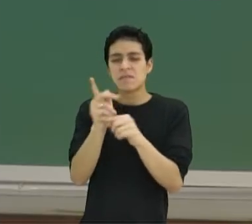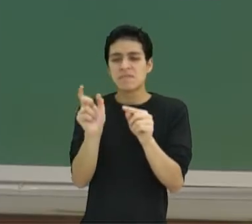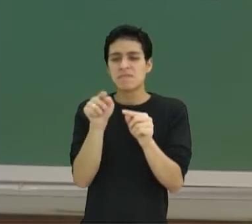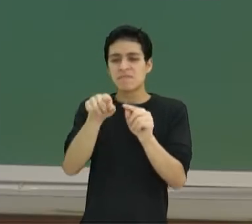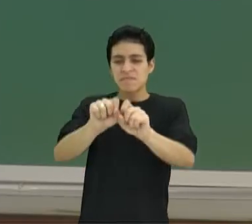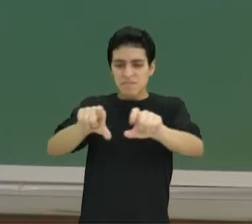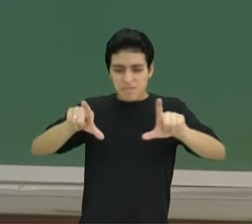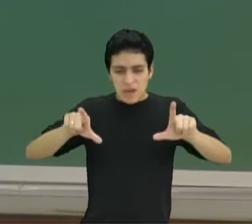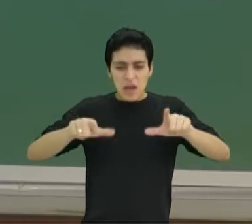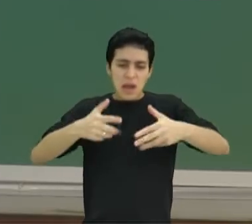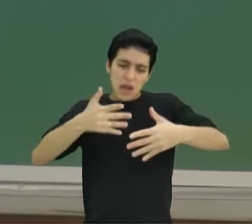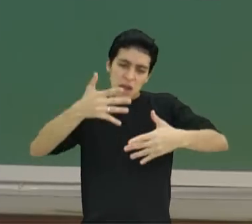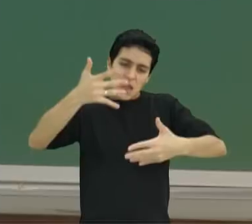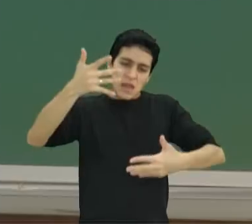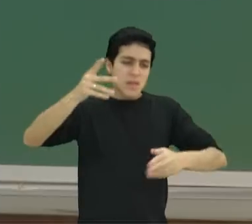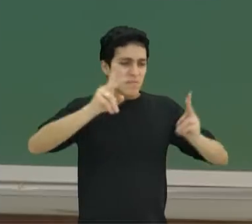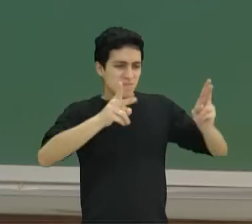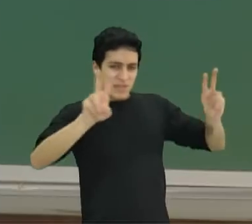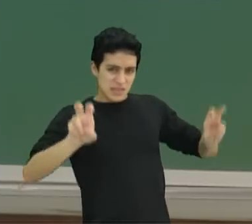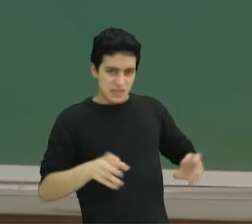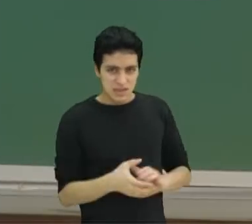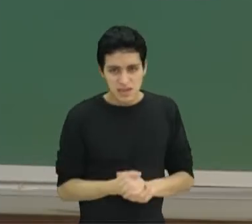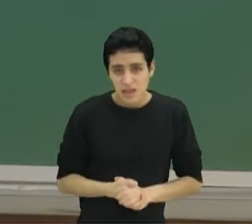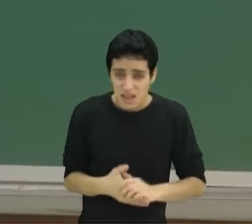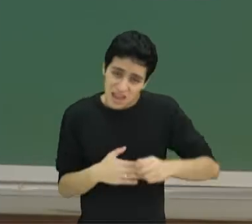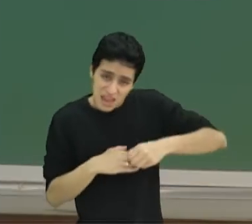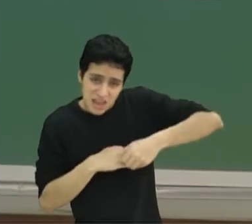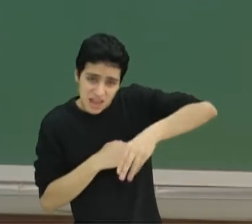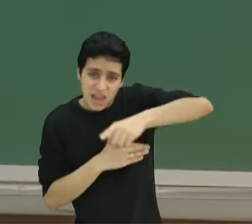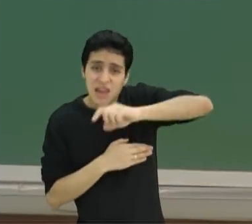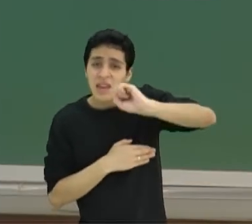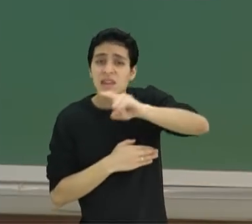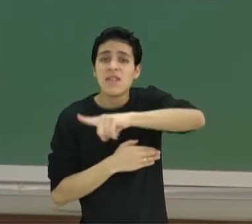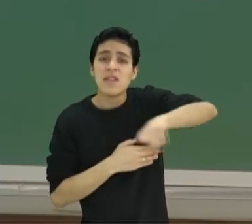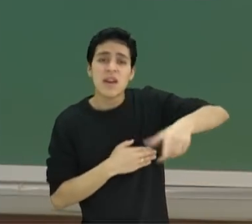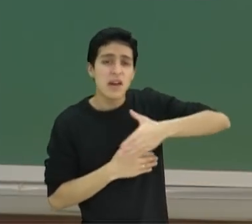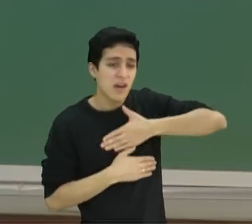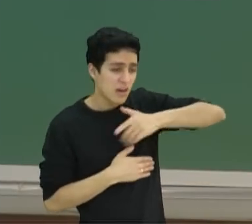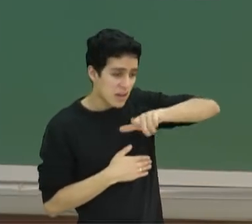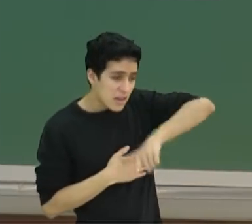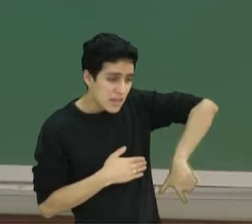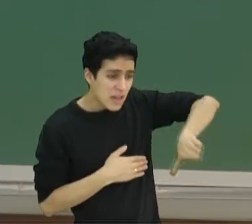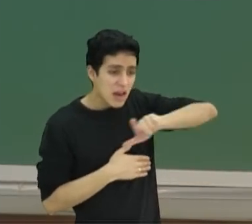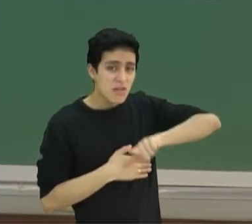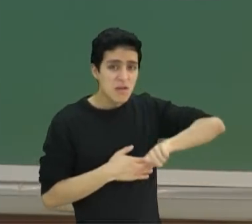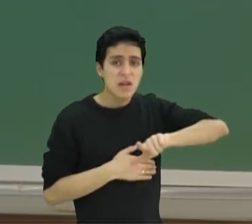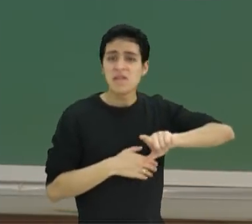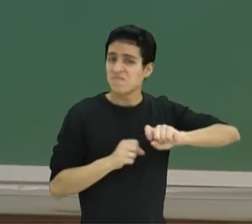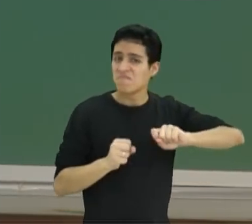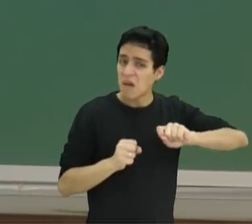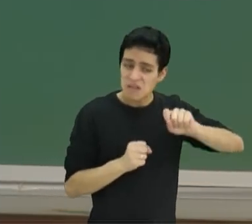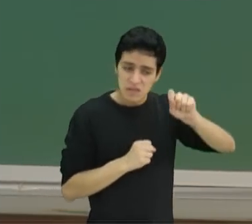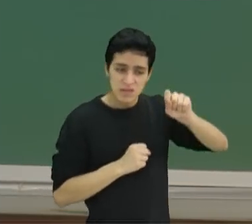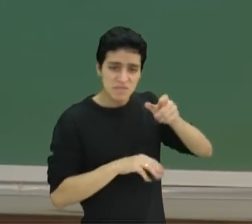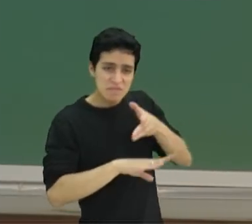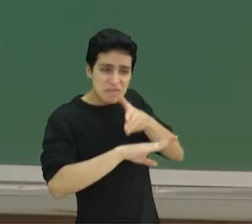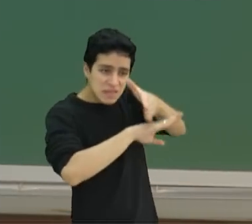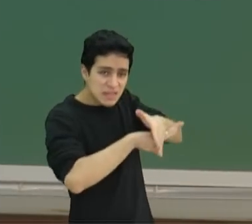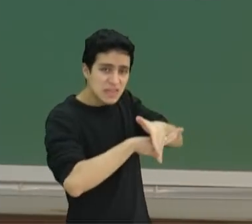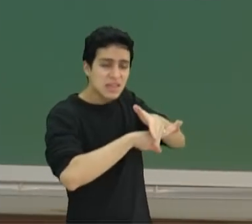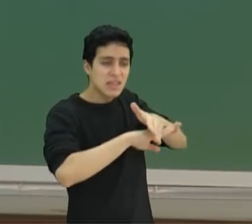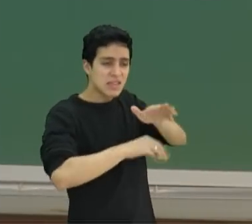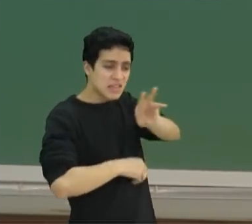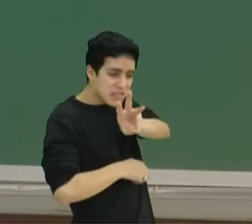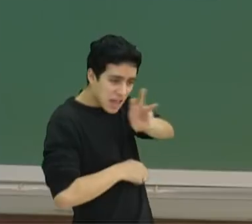resenhas sobre esse tema. Fica uma dica, se você gosta de literatura, você pode acessar esse site ou ir atrás